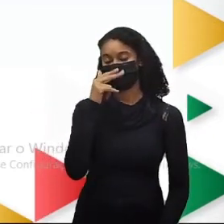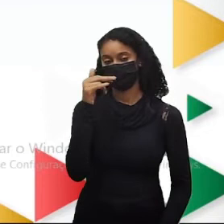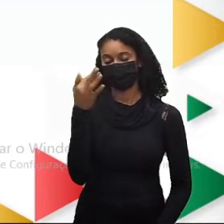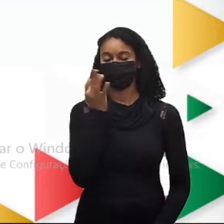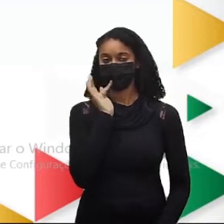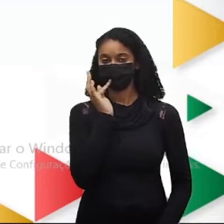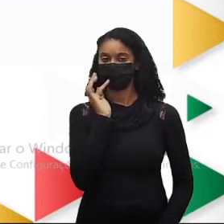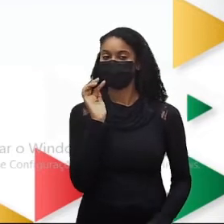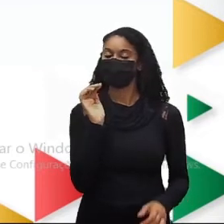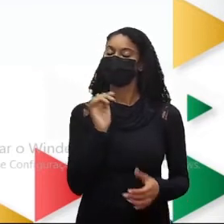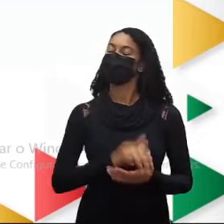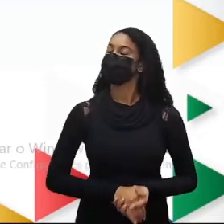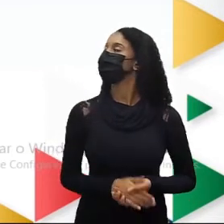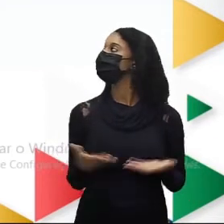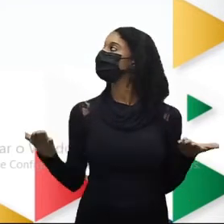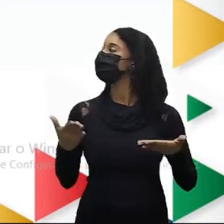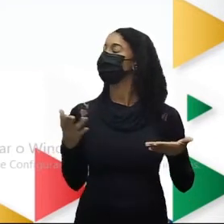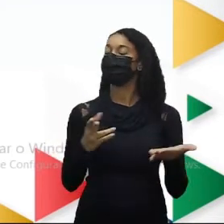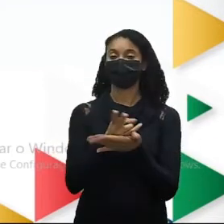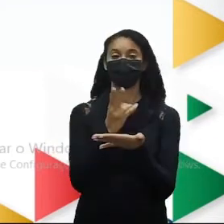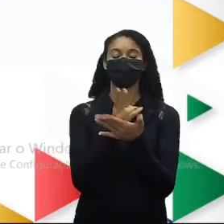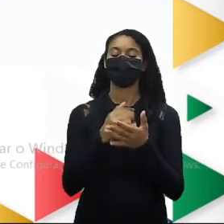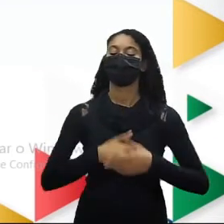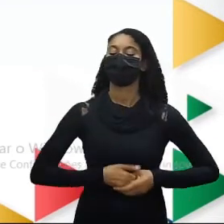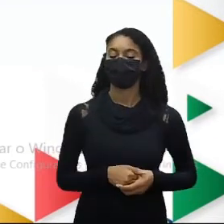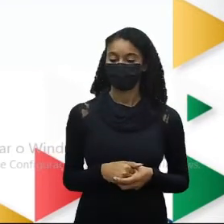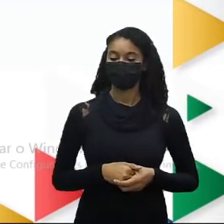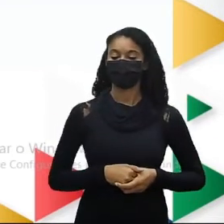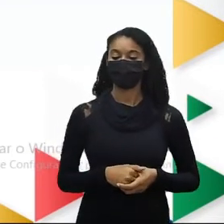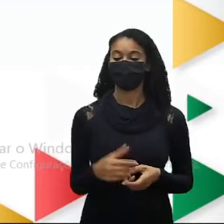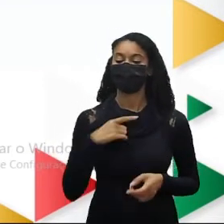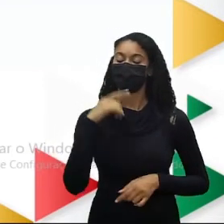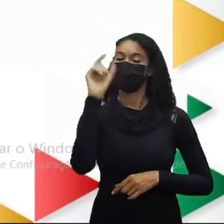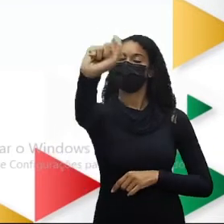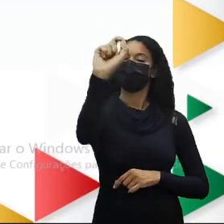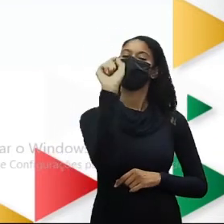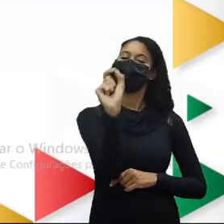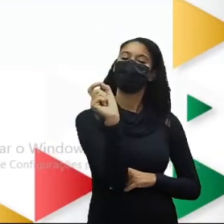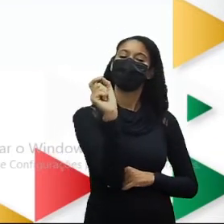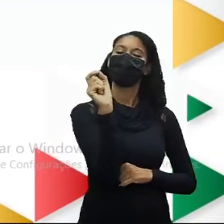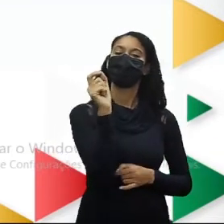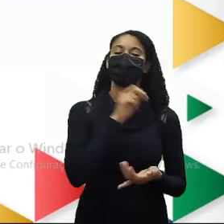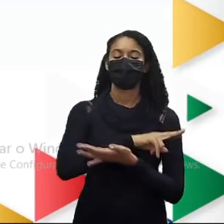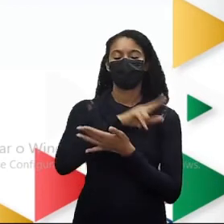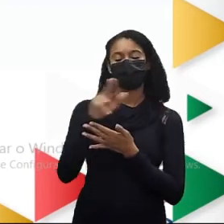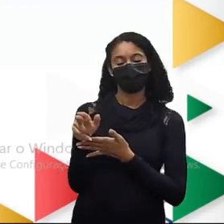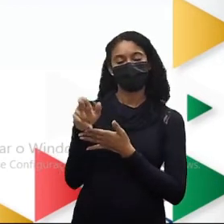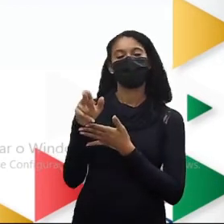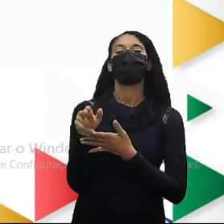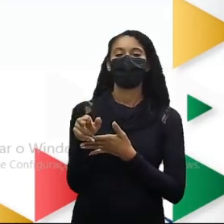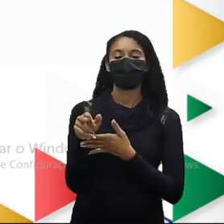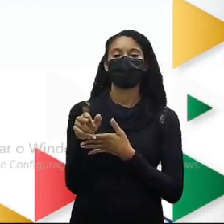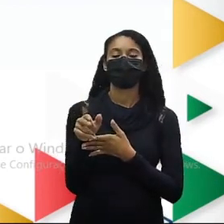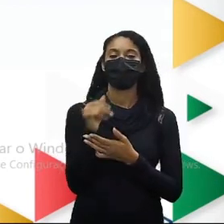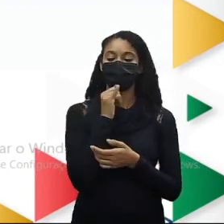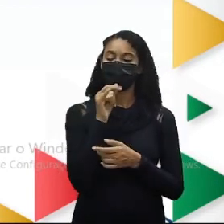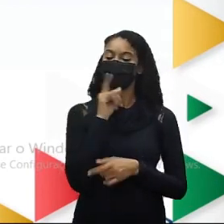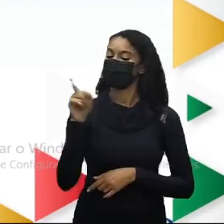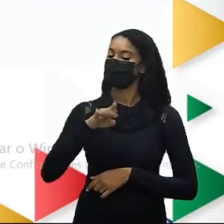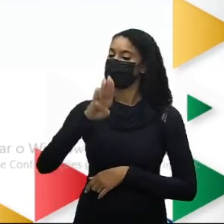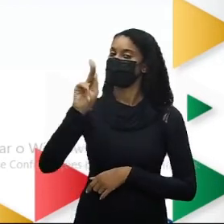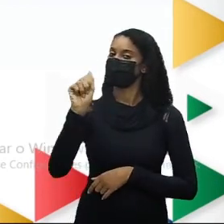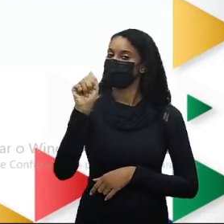fruto. E vamos adiante. Trago para vocês mais exemplo de variações. Veja, bar,